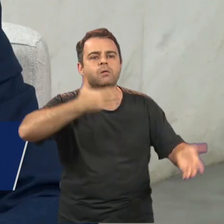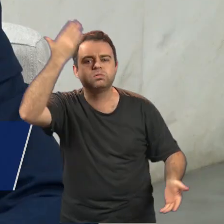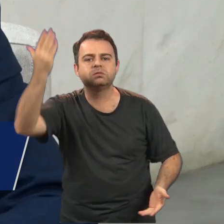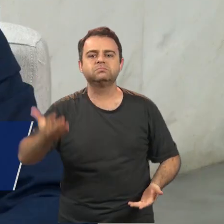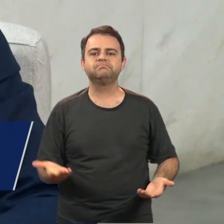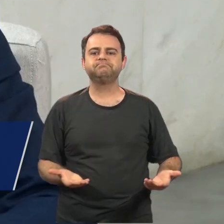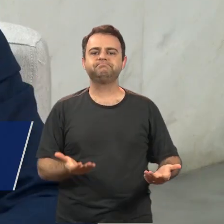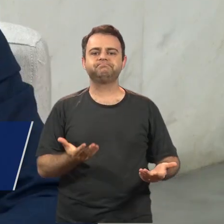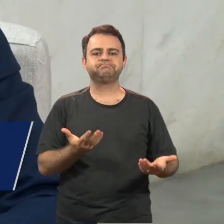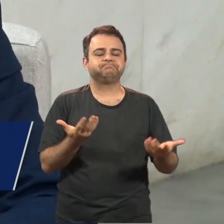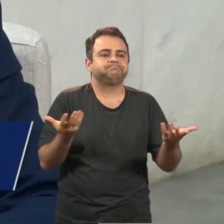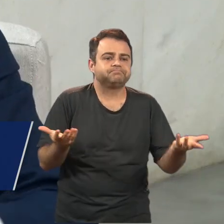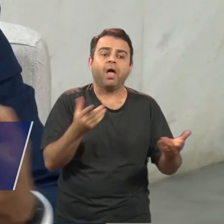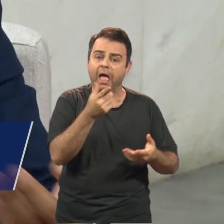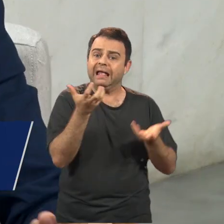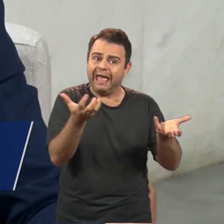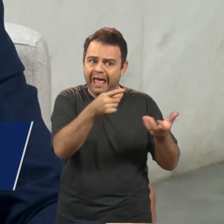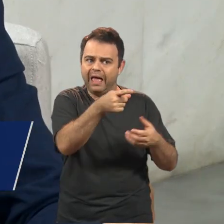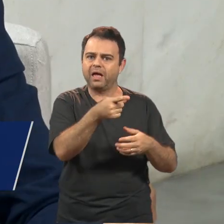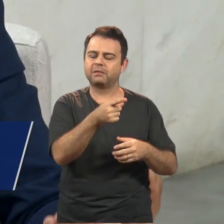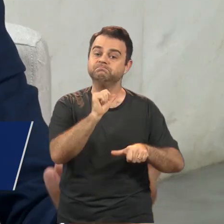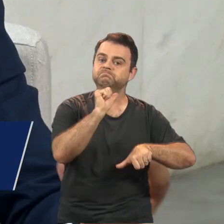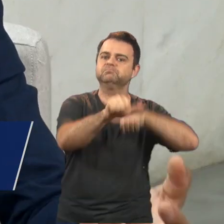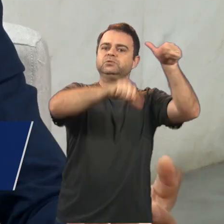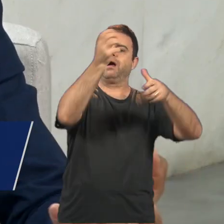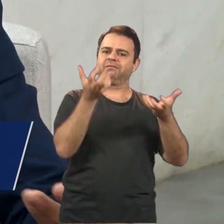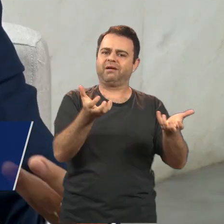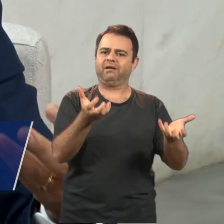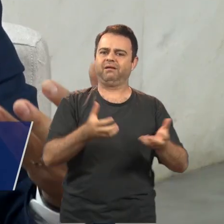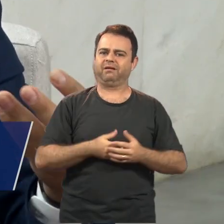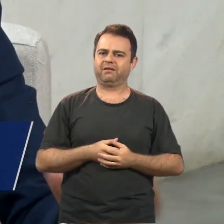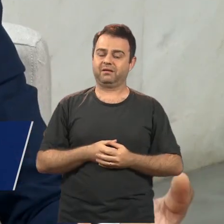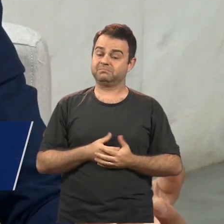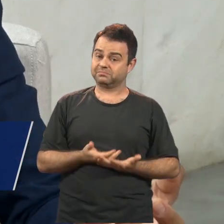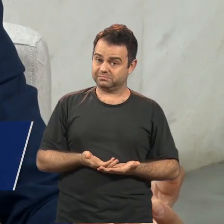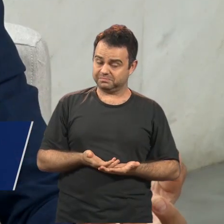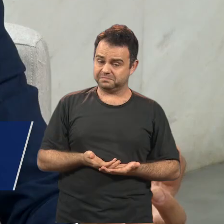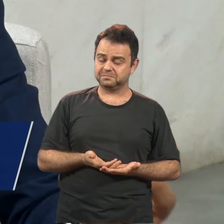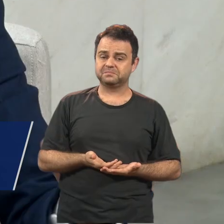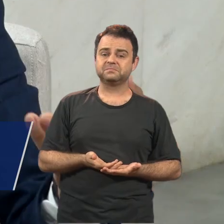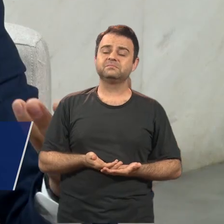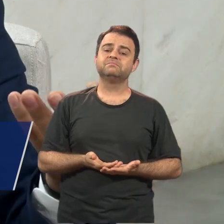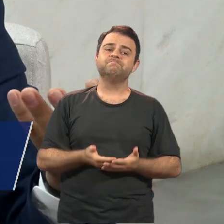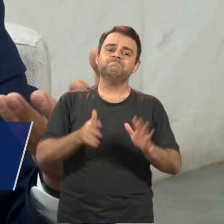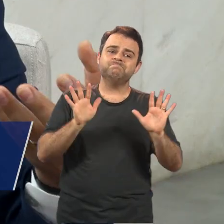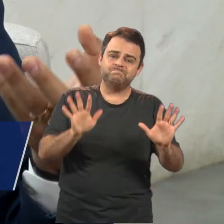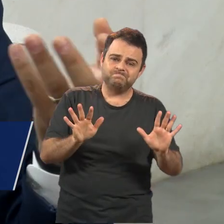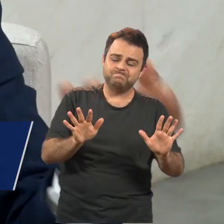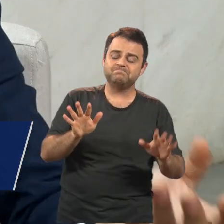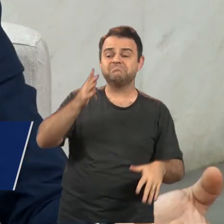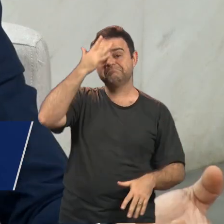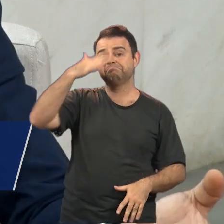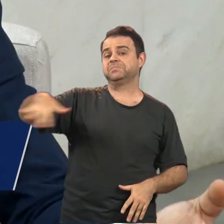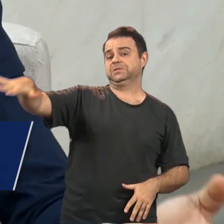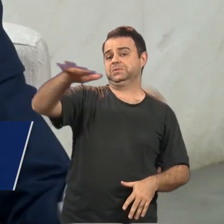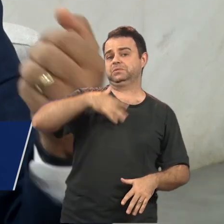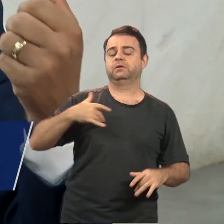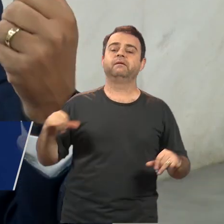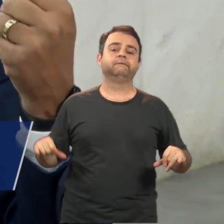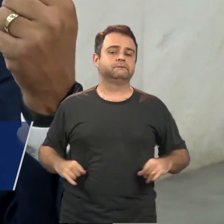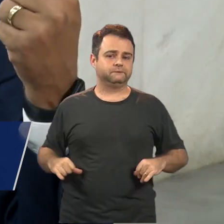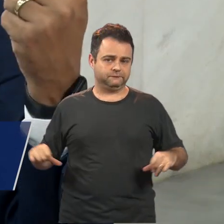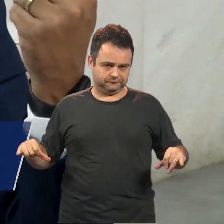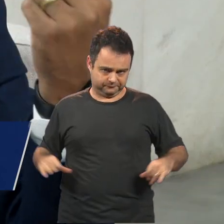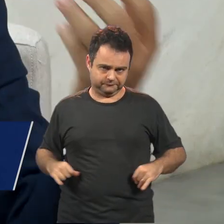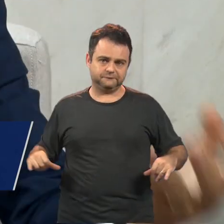quer uma reabilitação. Mas é claro que tem do outro lado a população que tanto sofre, com aumento de, como eu disse, com aumento de